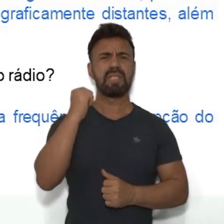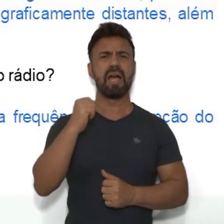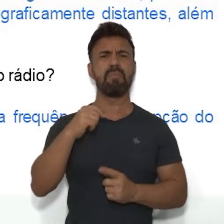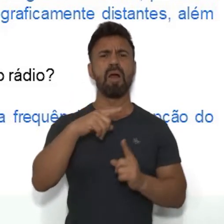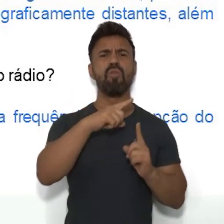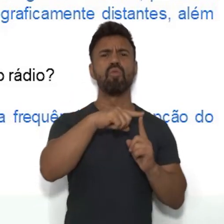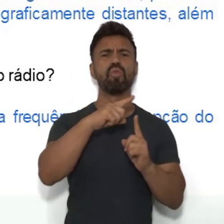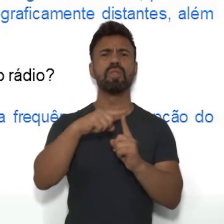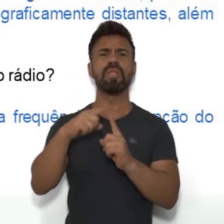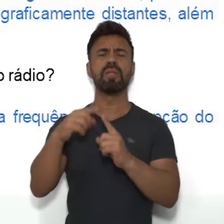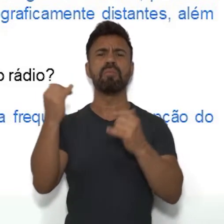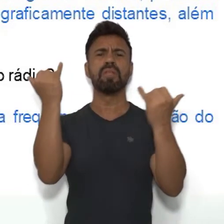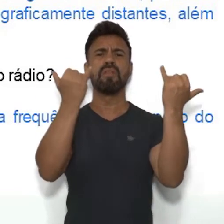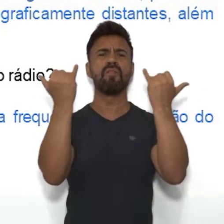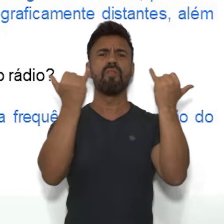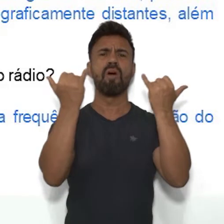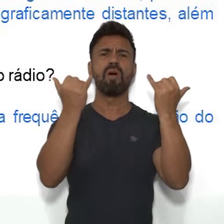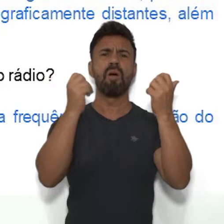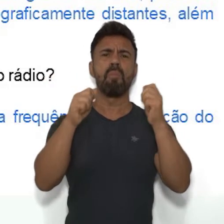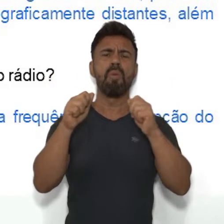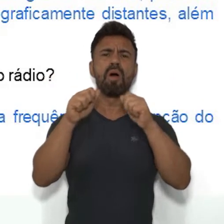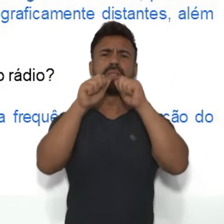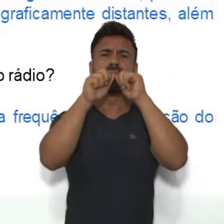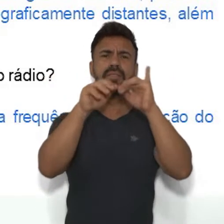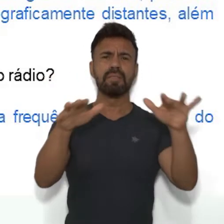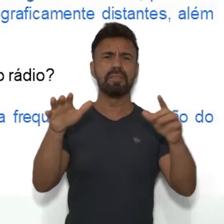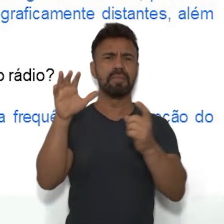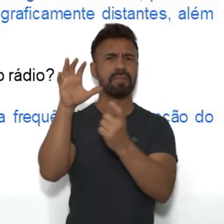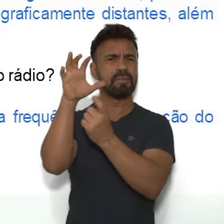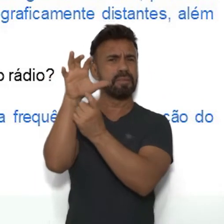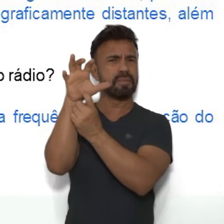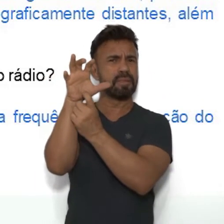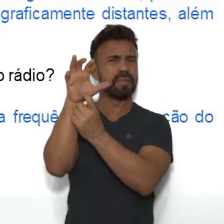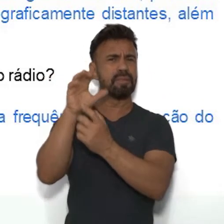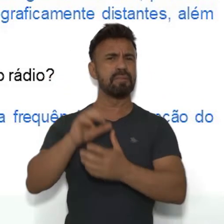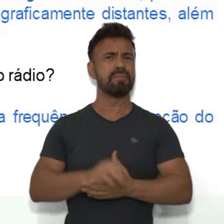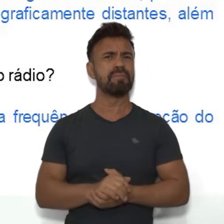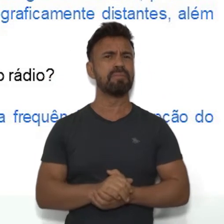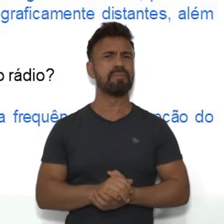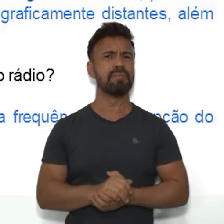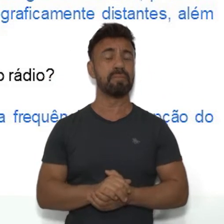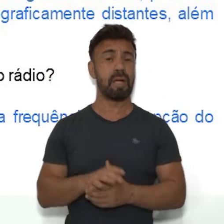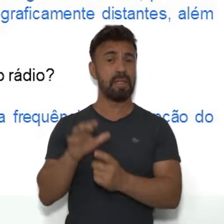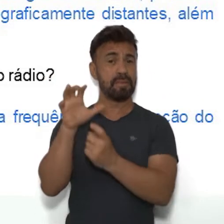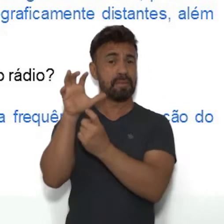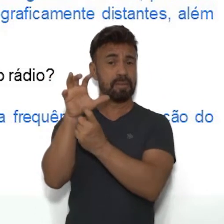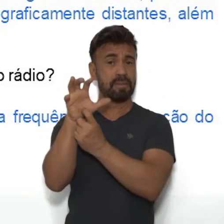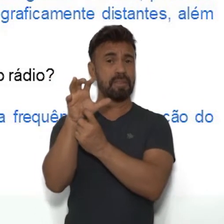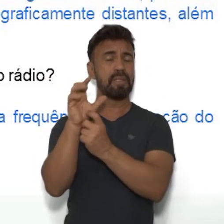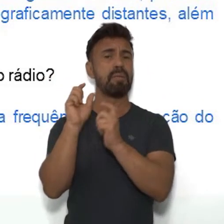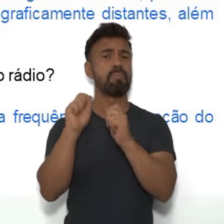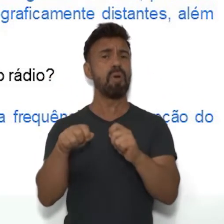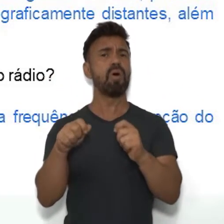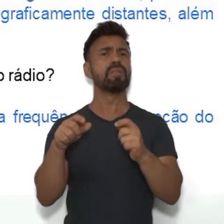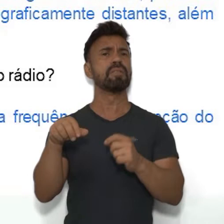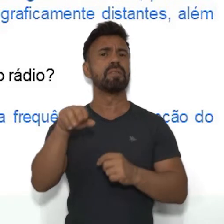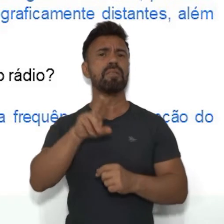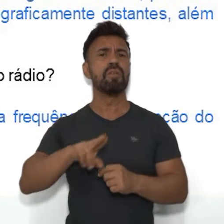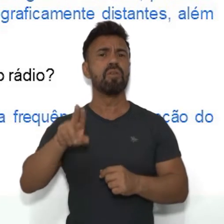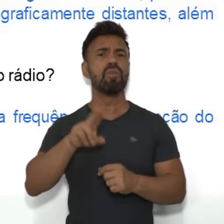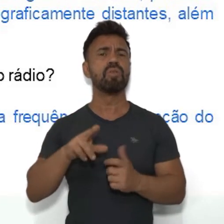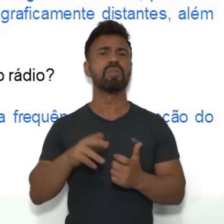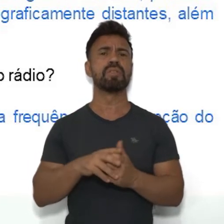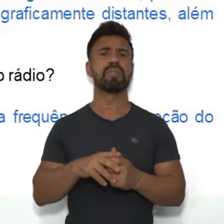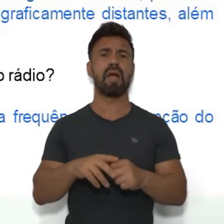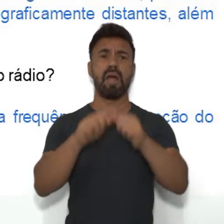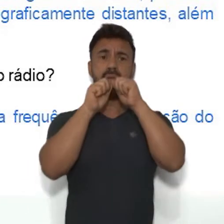de informação pode ser transmitida por essas antenas? Então, as antenas, elas podem ser utilizadas tanto